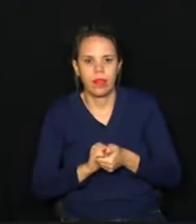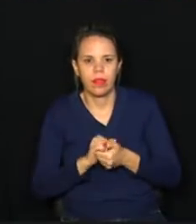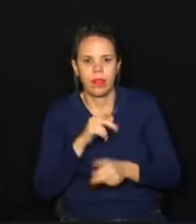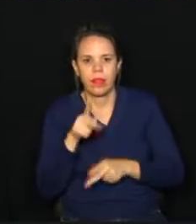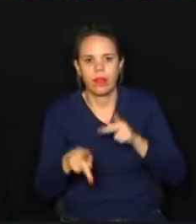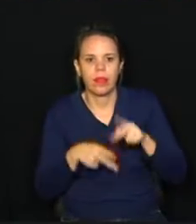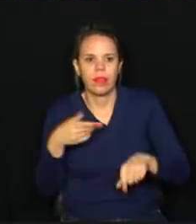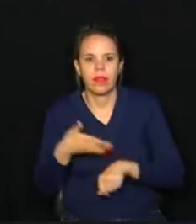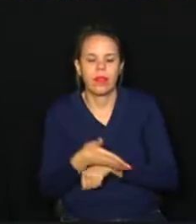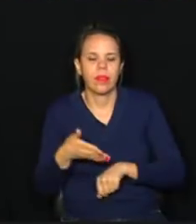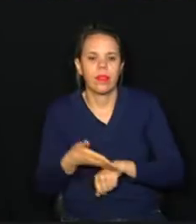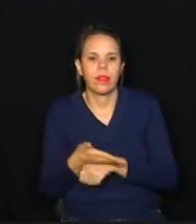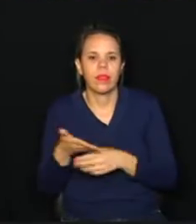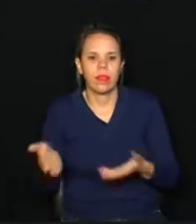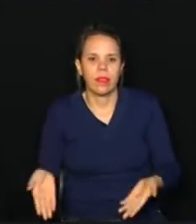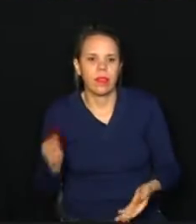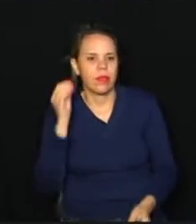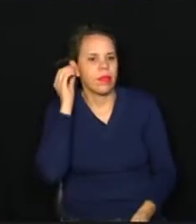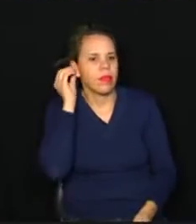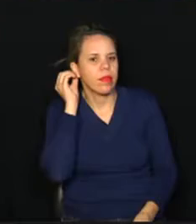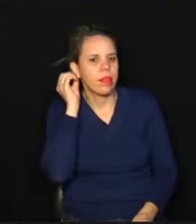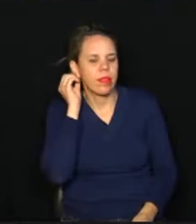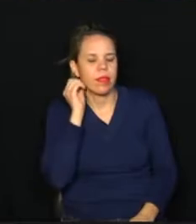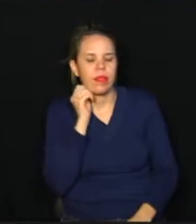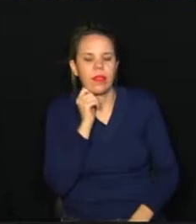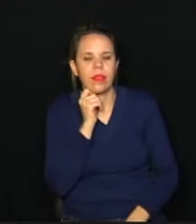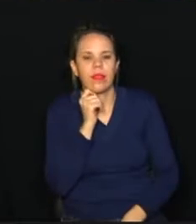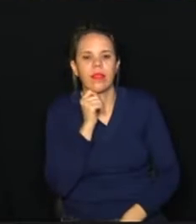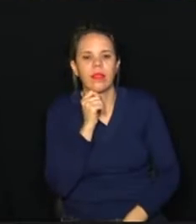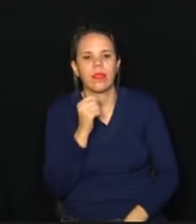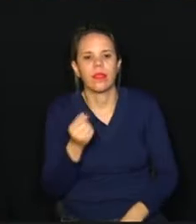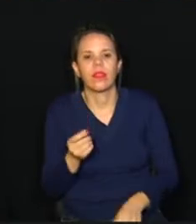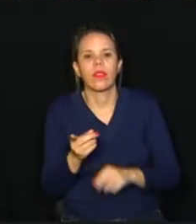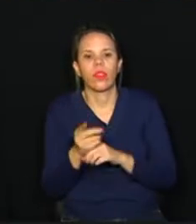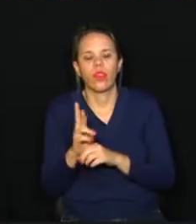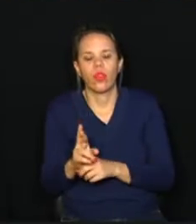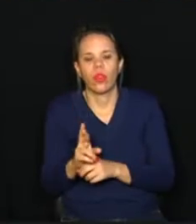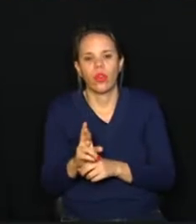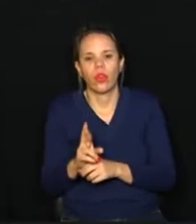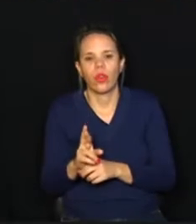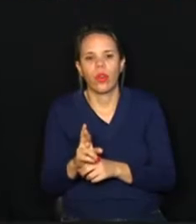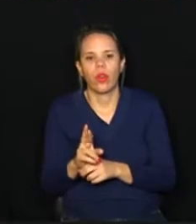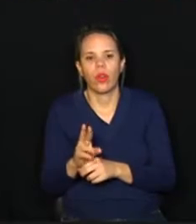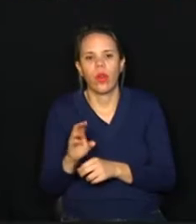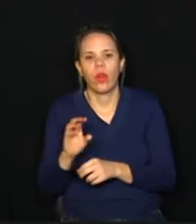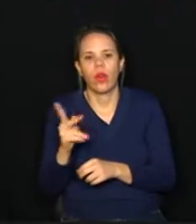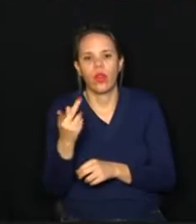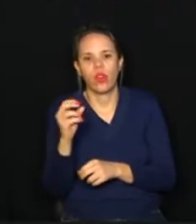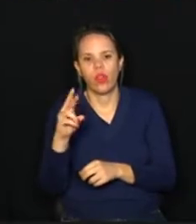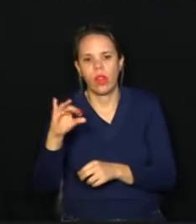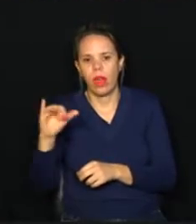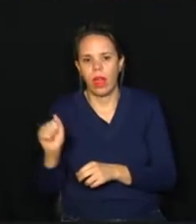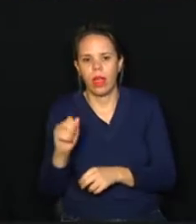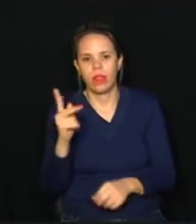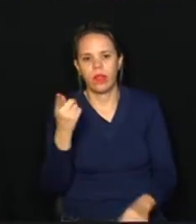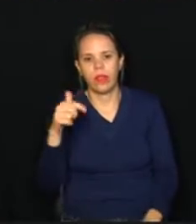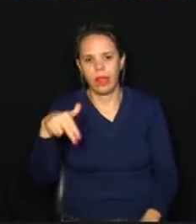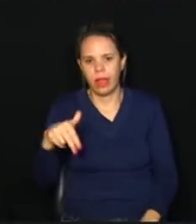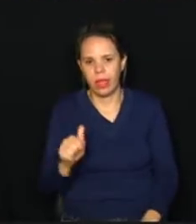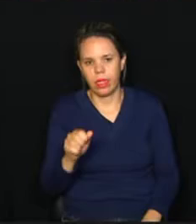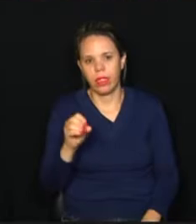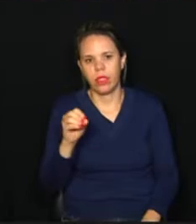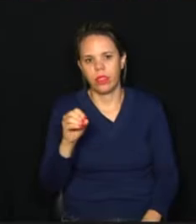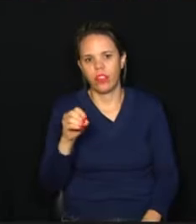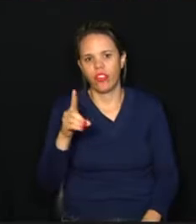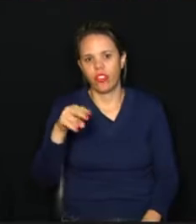integrantes desse ato debate, o Dr. Horácio, o Dr. Ondino, a Dr. Helena, e saudar a